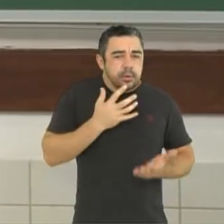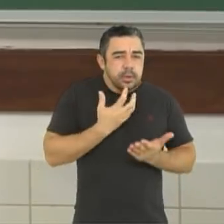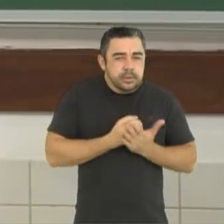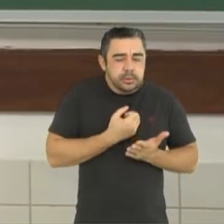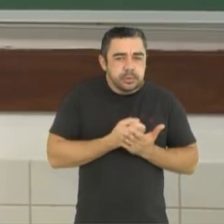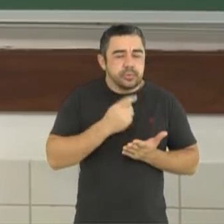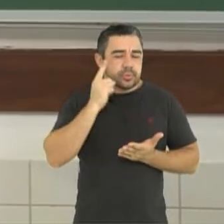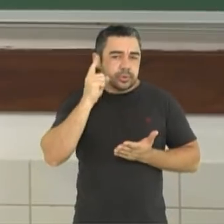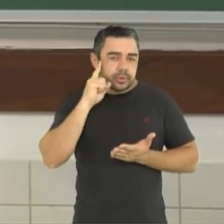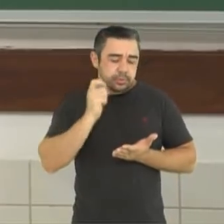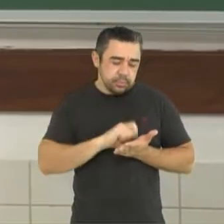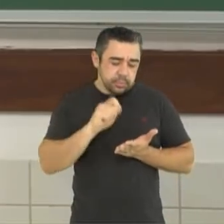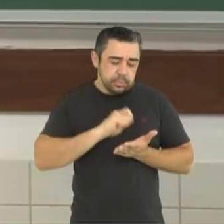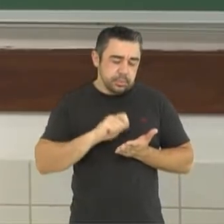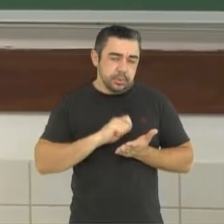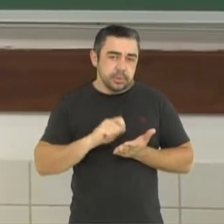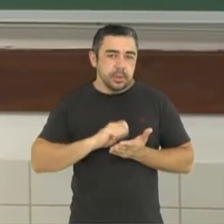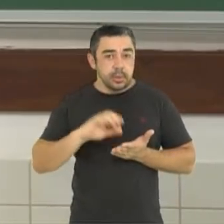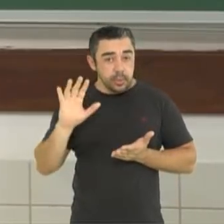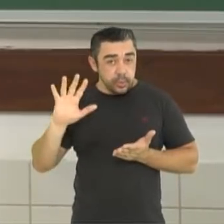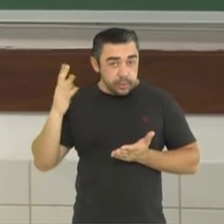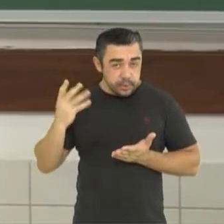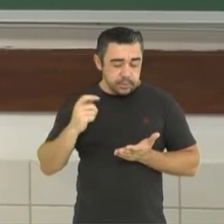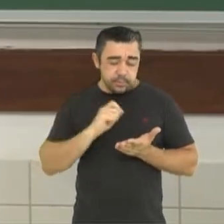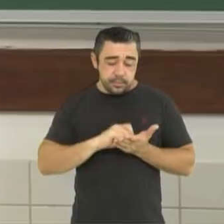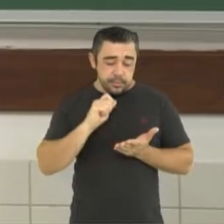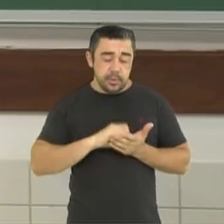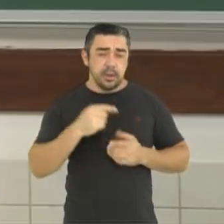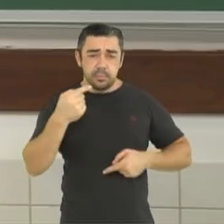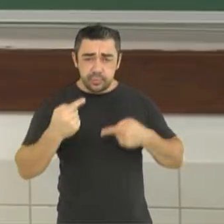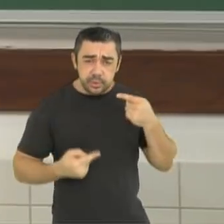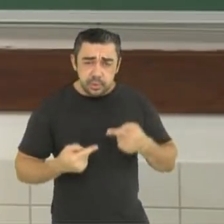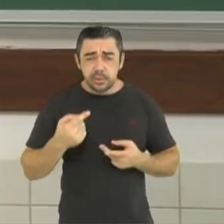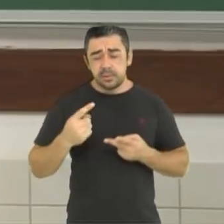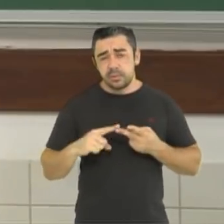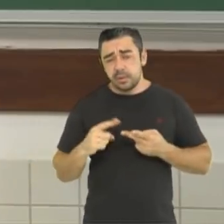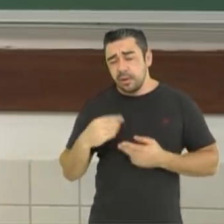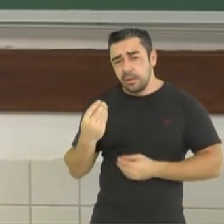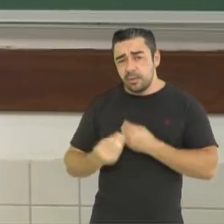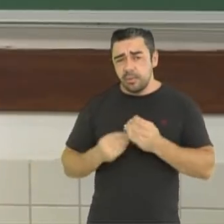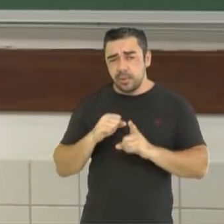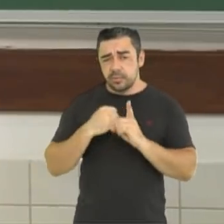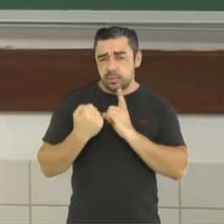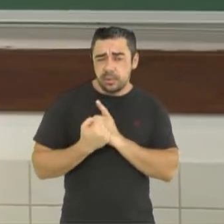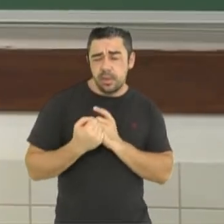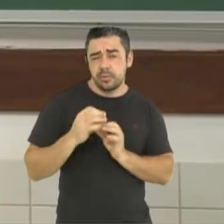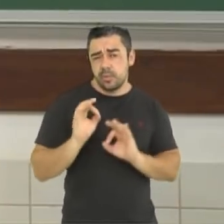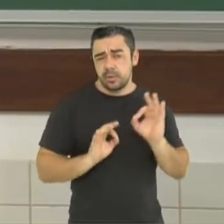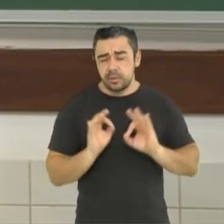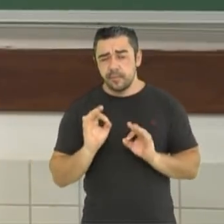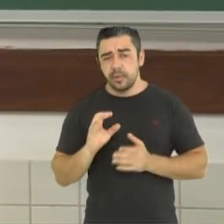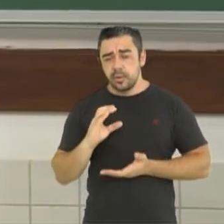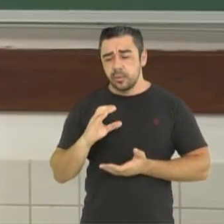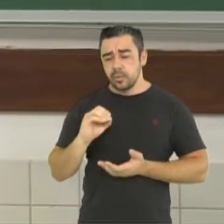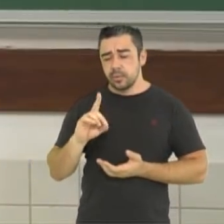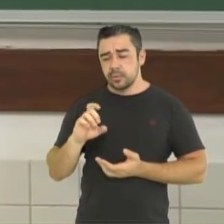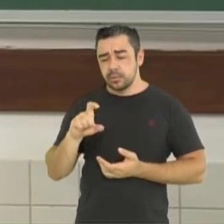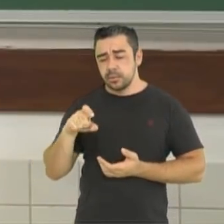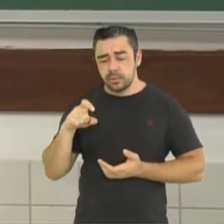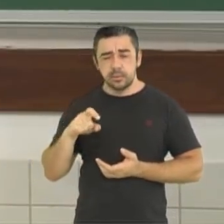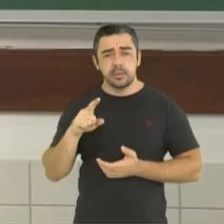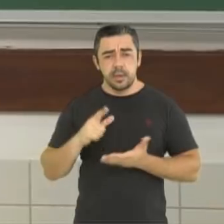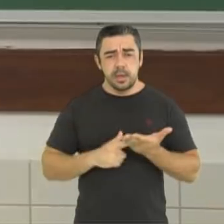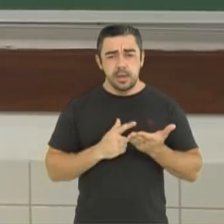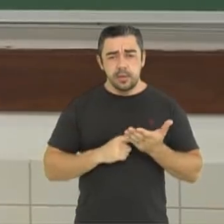Eram livros que eles escreviam todo o seu dia a dia, a política, como que era a sociedade. Então, eles chamavam de Codex, eram os